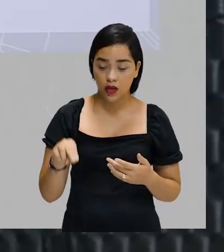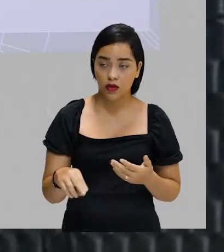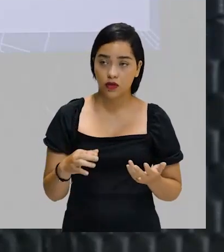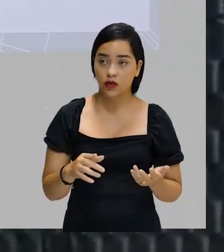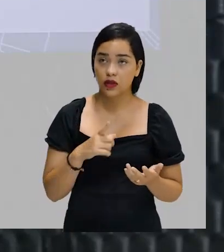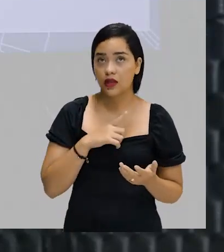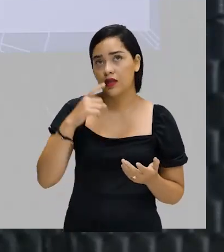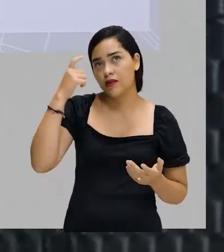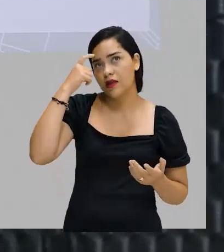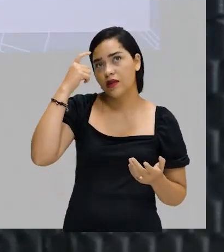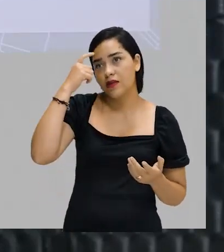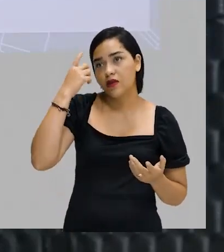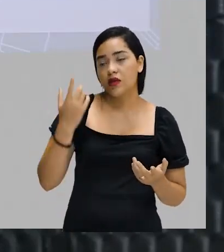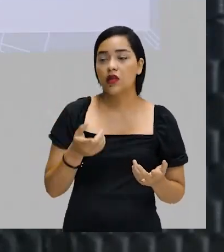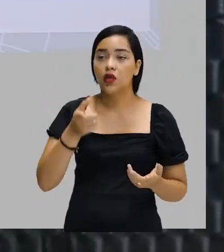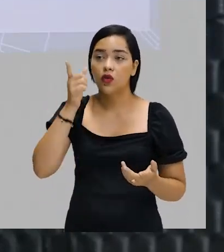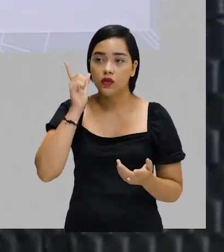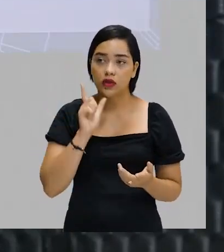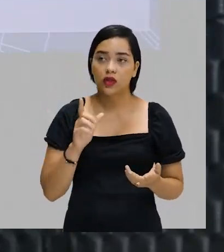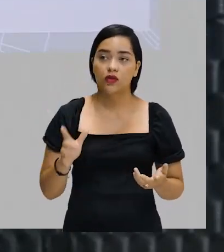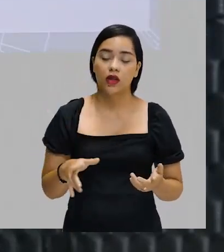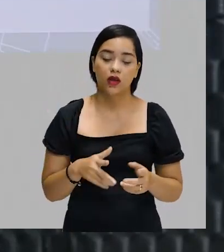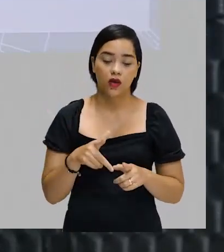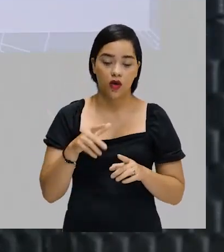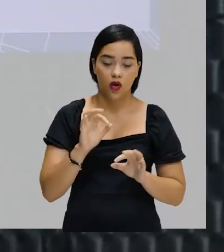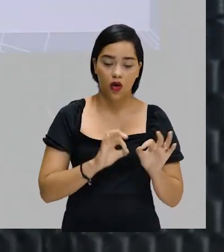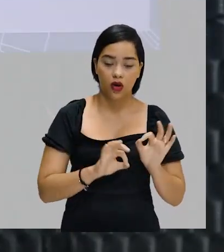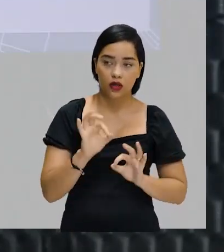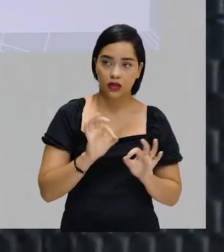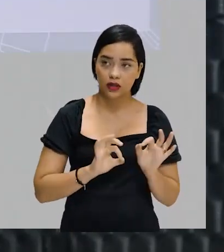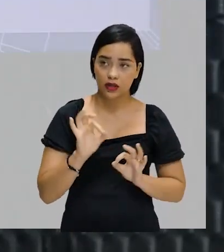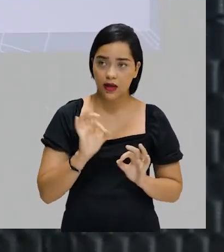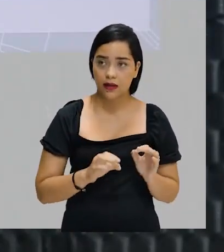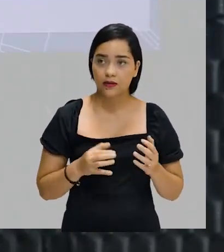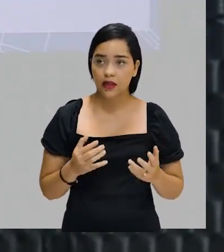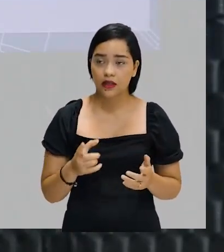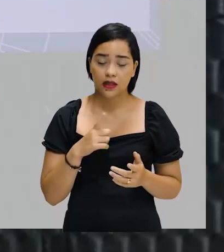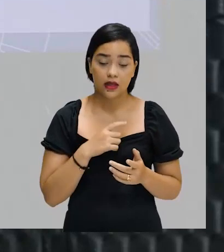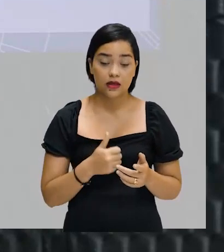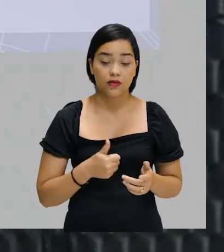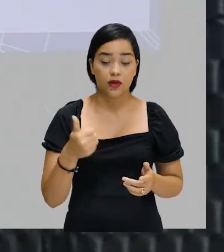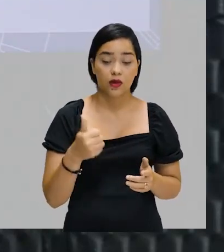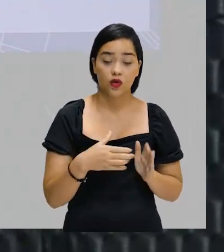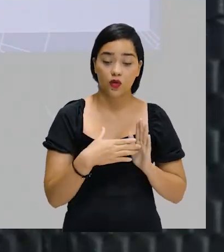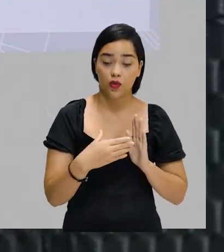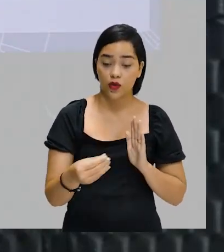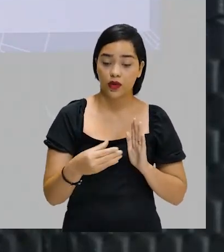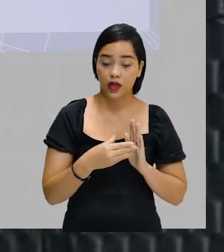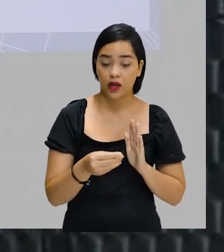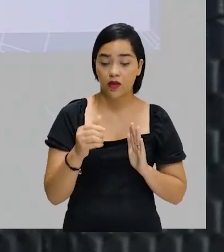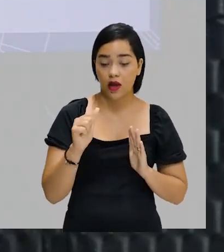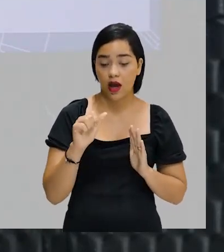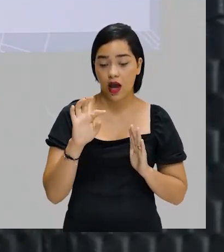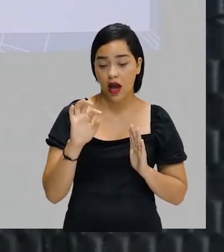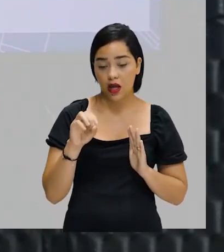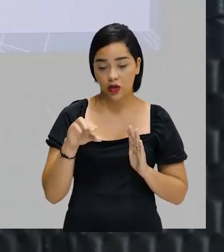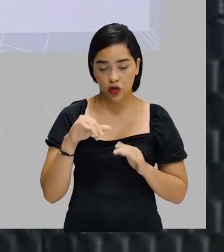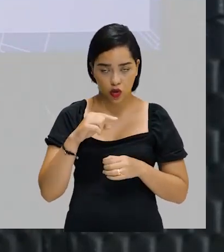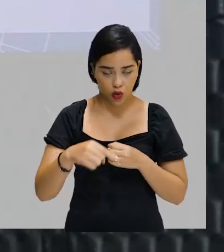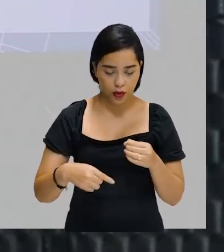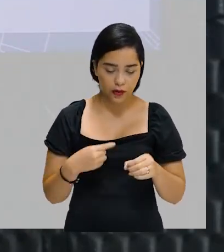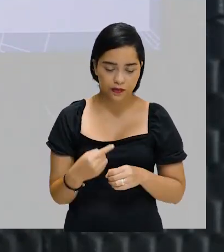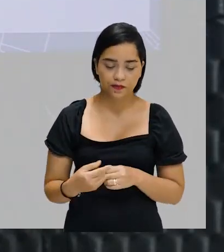essa ideia e conseguiu montar, formular esse primeiro modelo atômico,